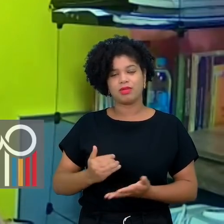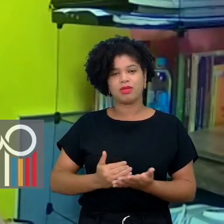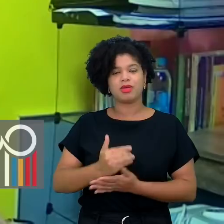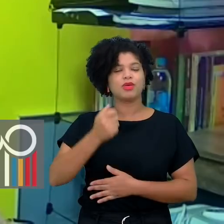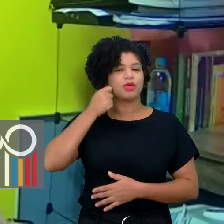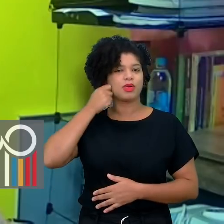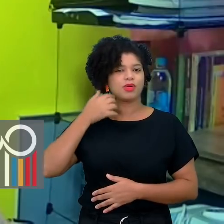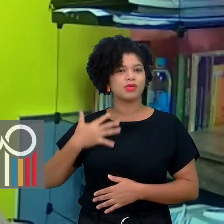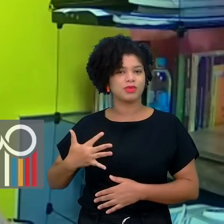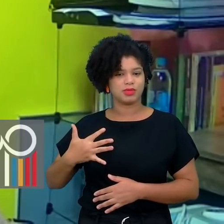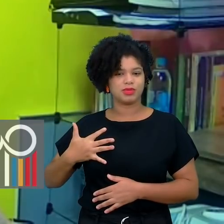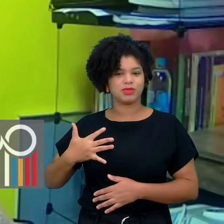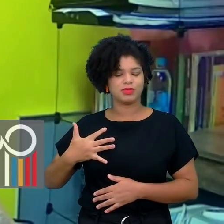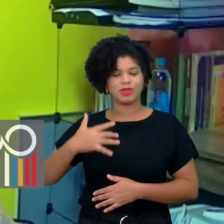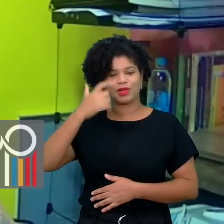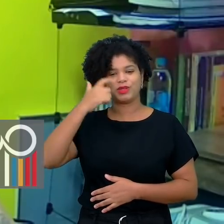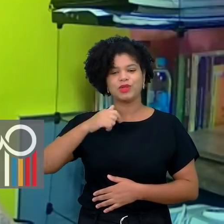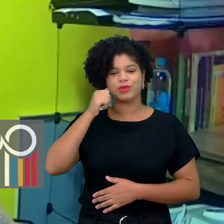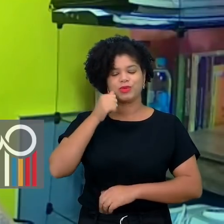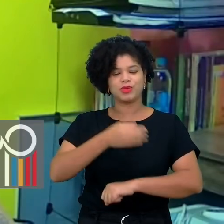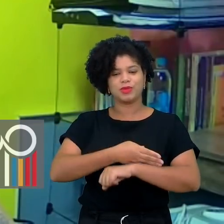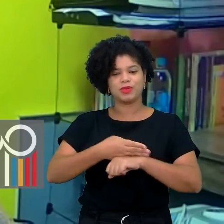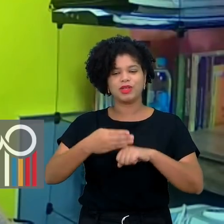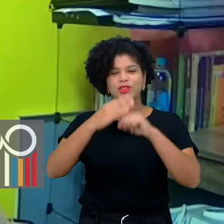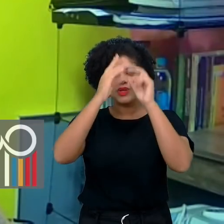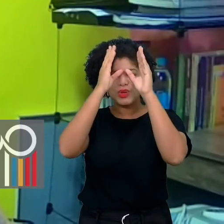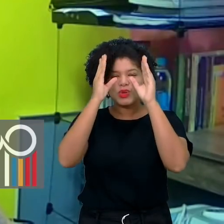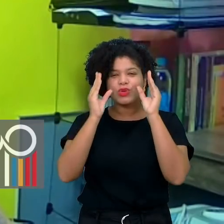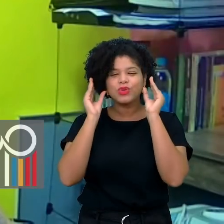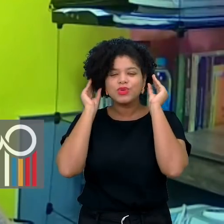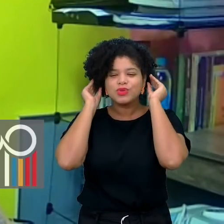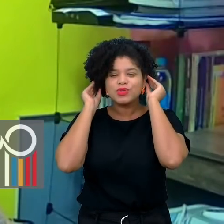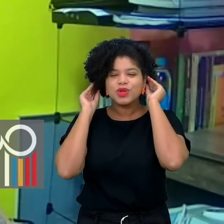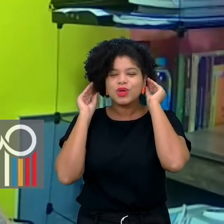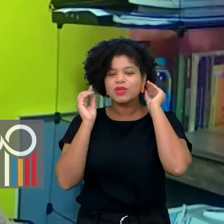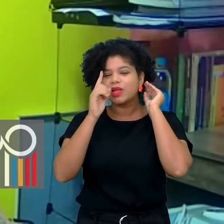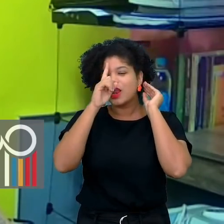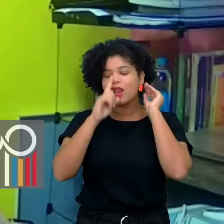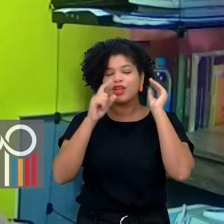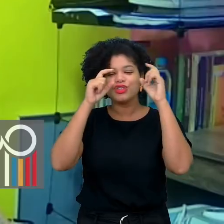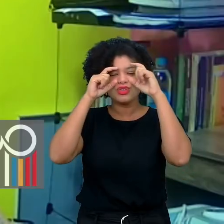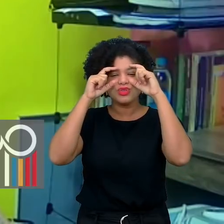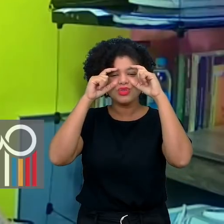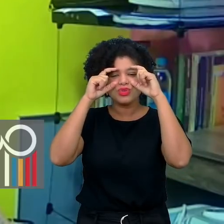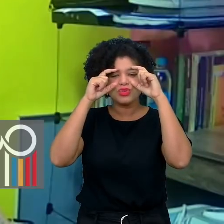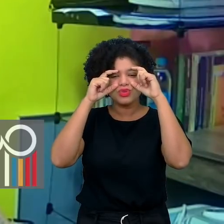descrição. Sou branca, tenho os cabelos curtos, loiros, uso óculos,